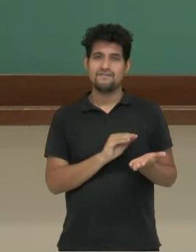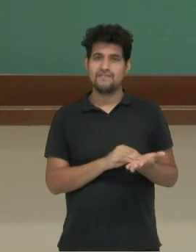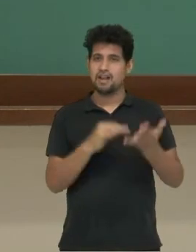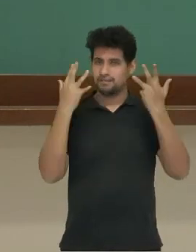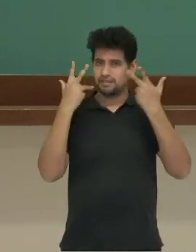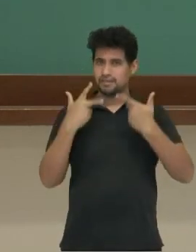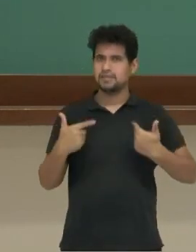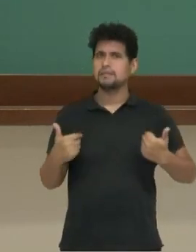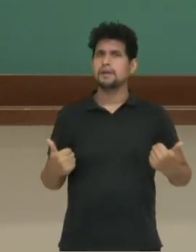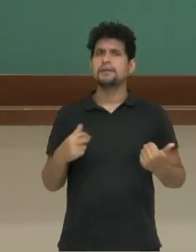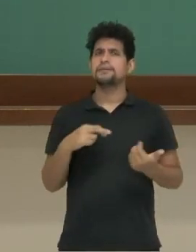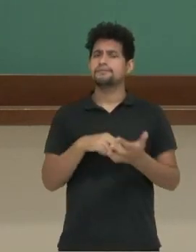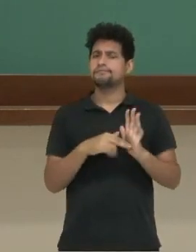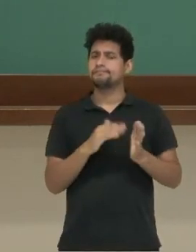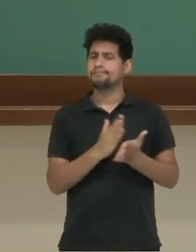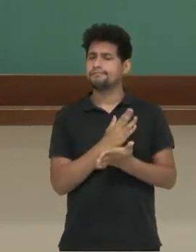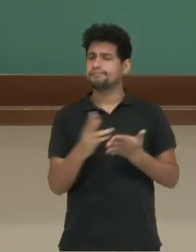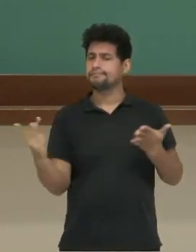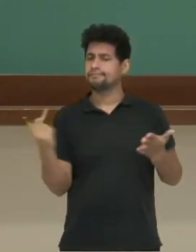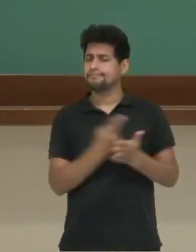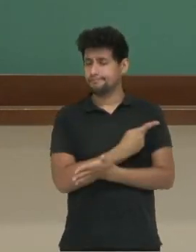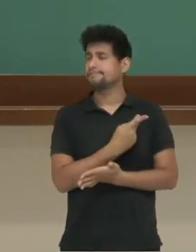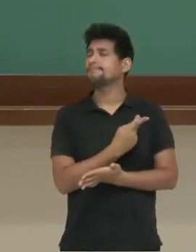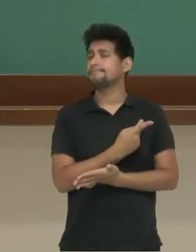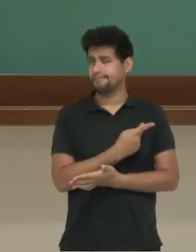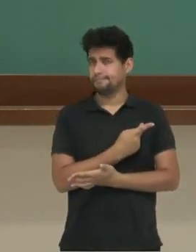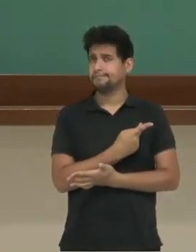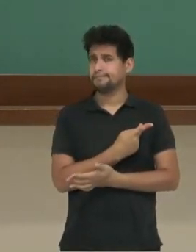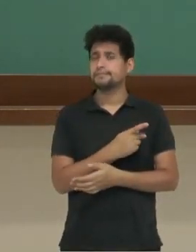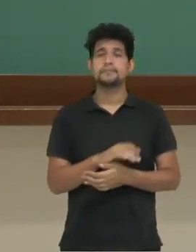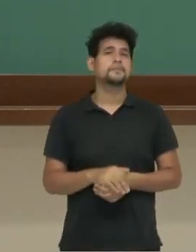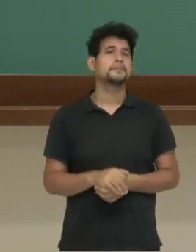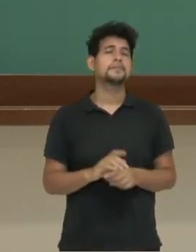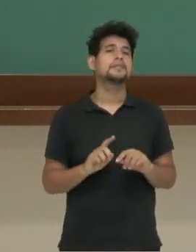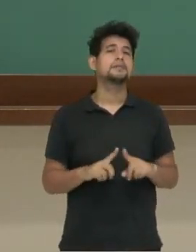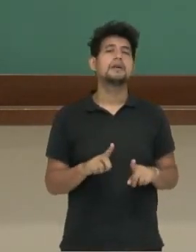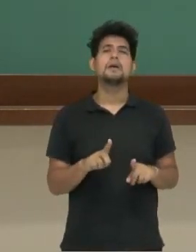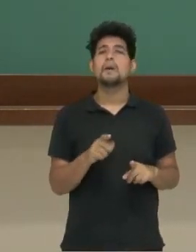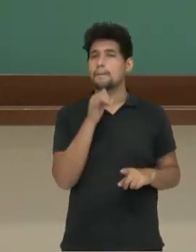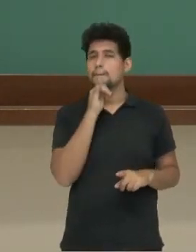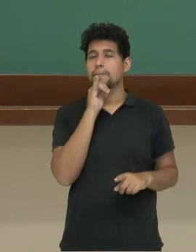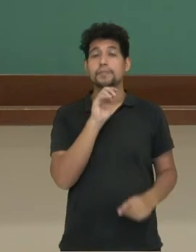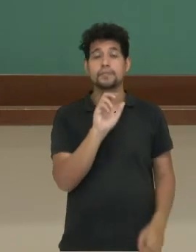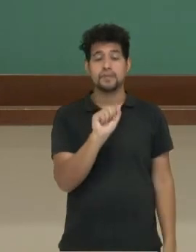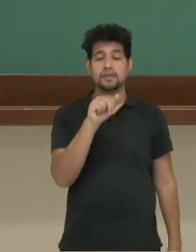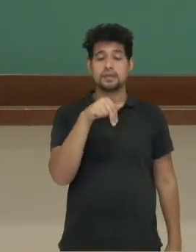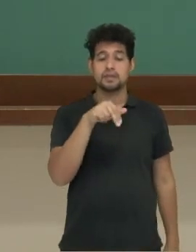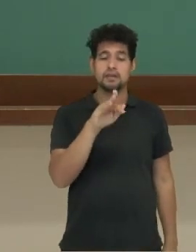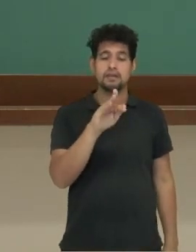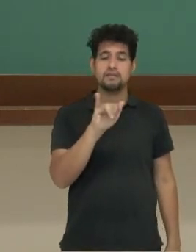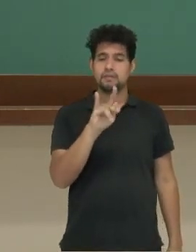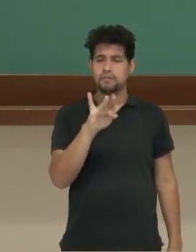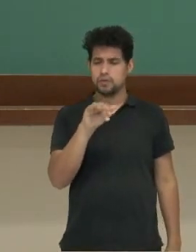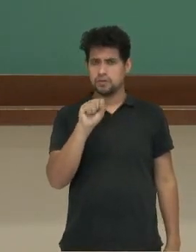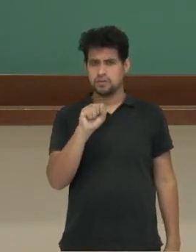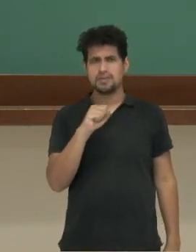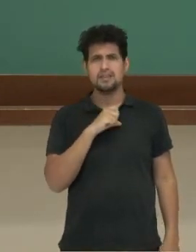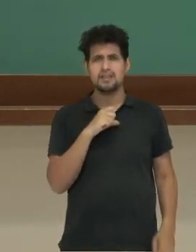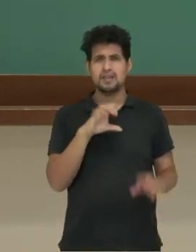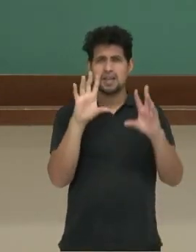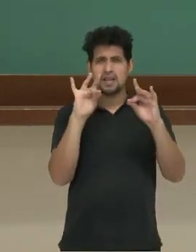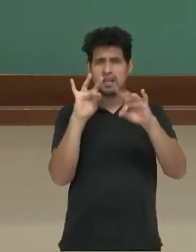por exemplo, que tem algo errado naquele ambiente, certo? Como os anfíbios, eles possuem essa pele